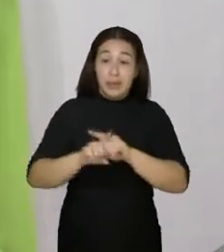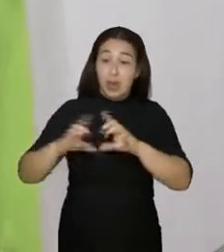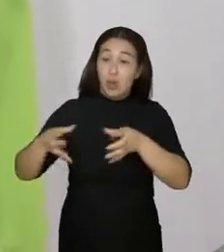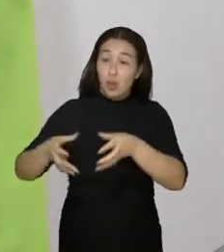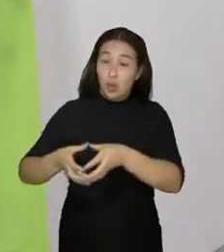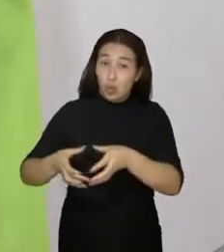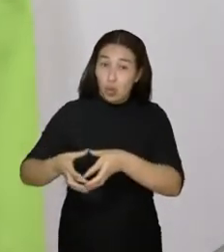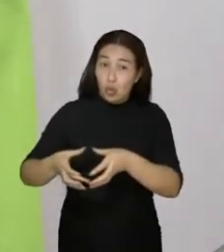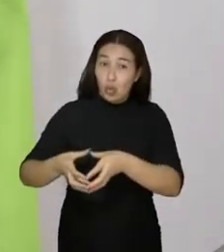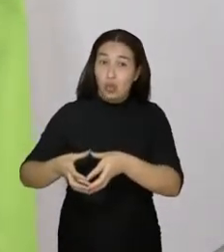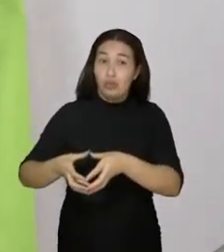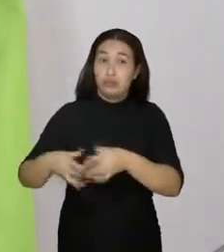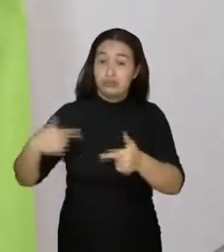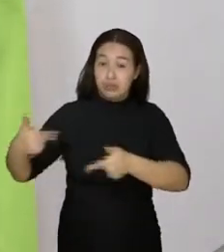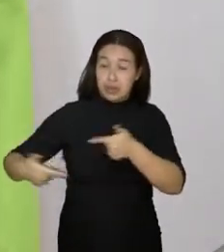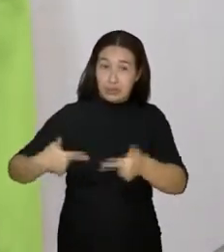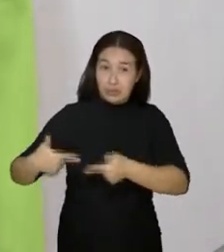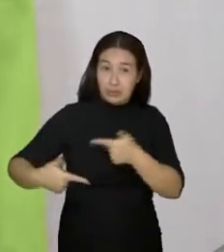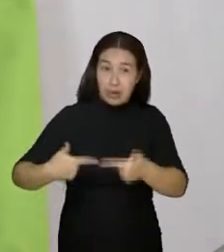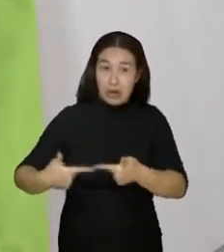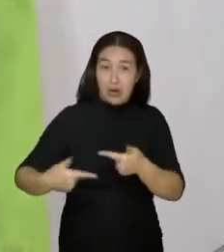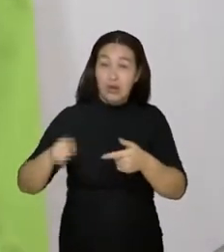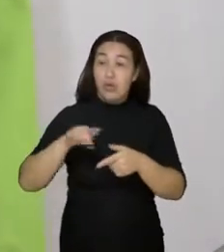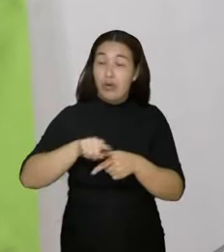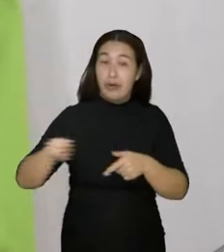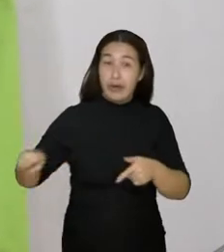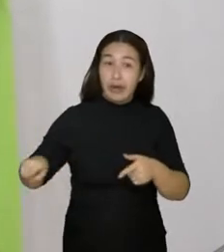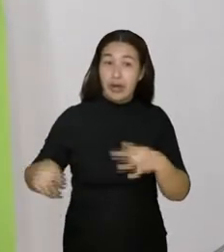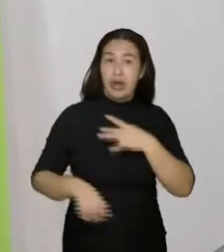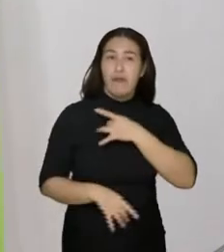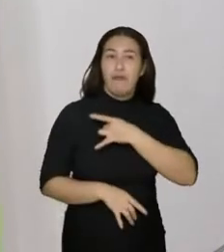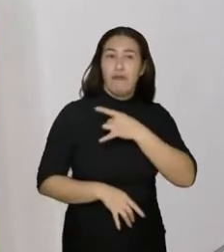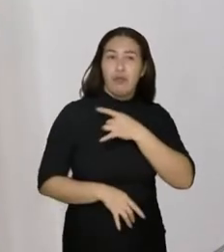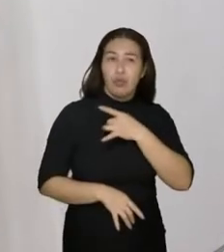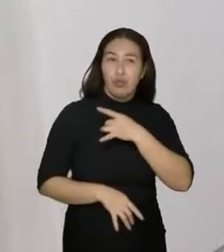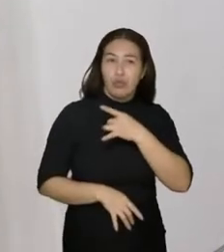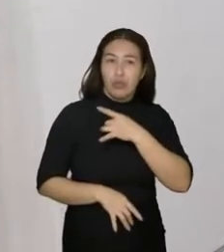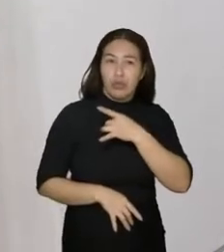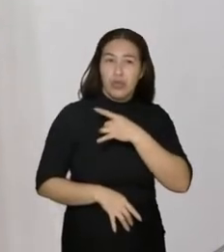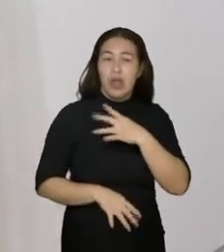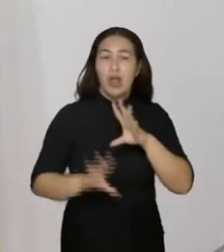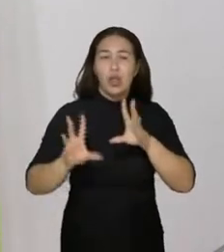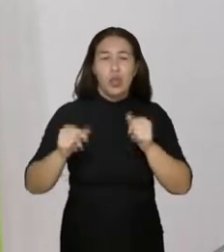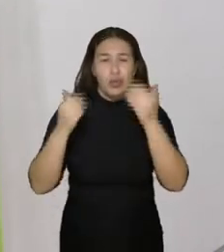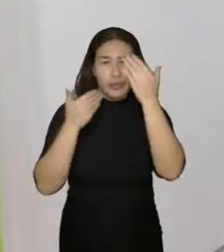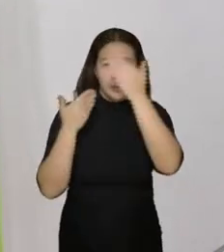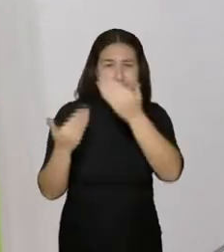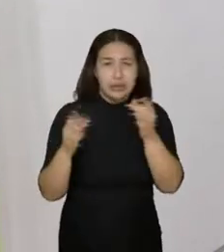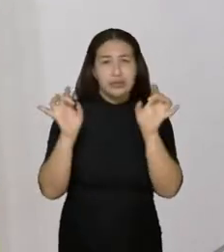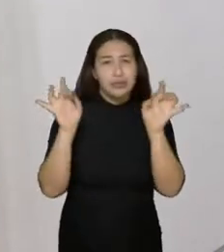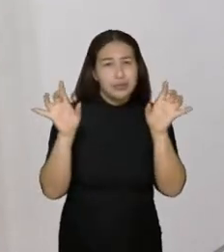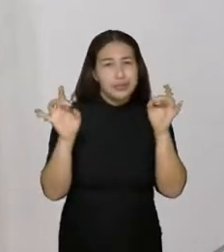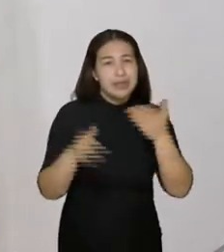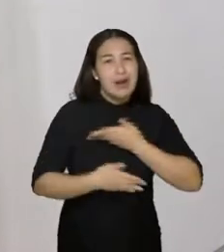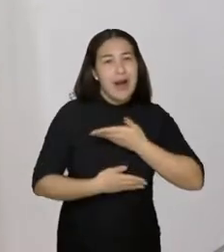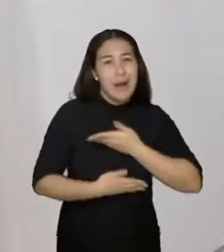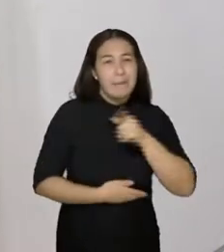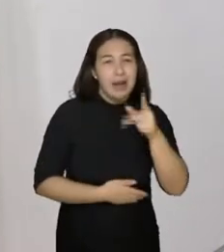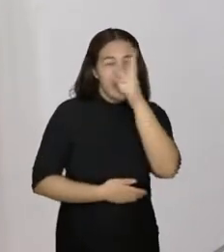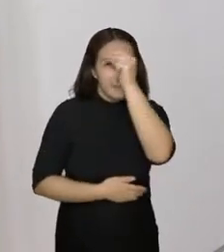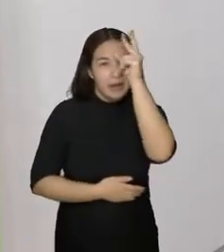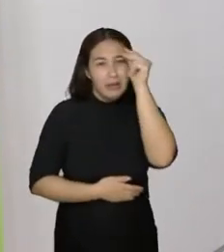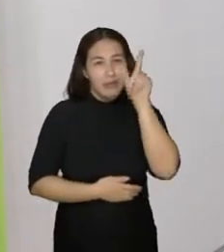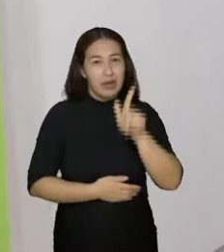a equipe de voluntários uma gratidão toda especial ao meu amigo prefeito de